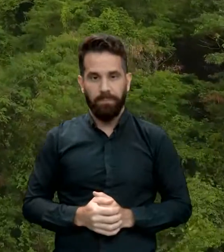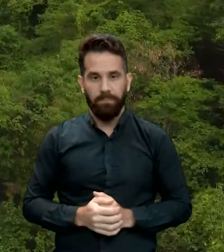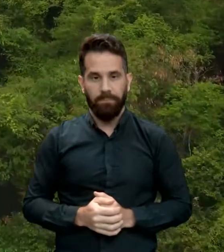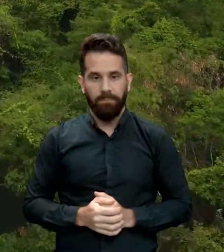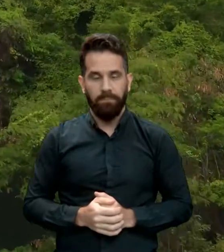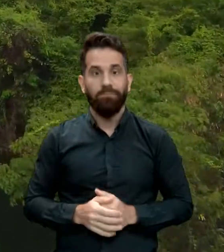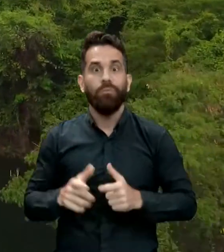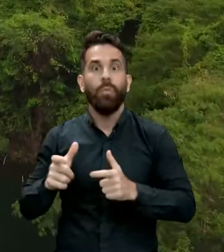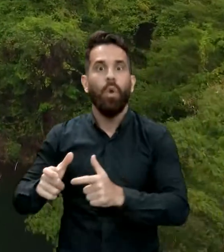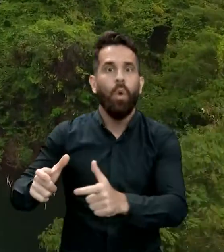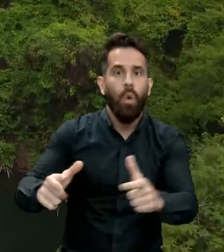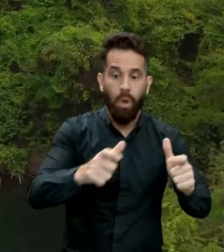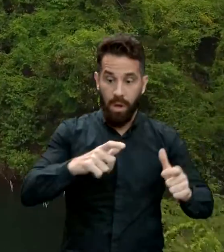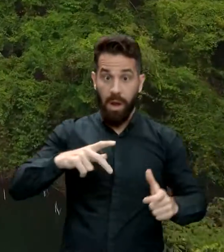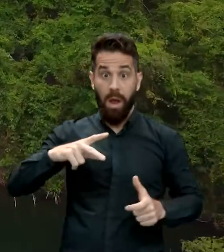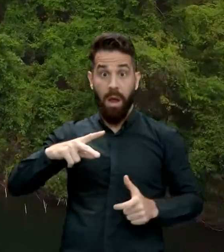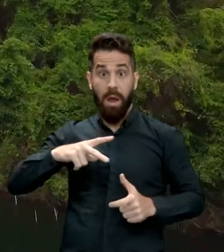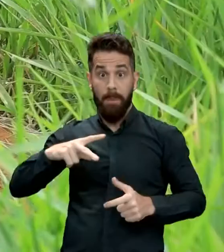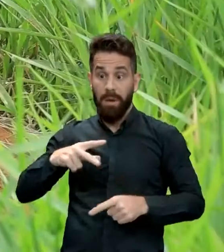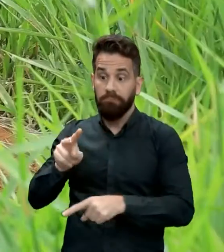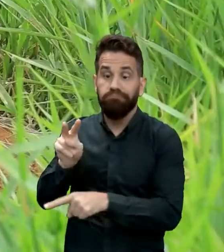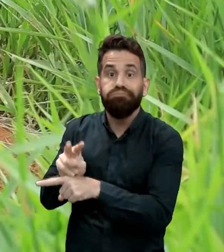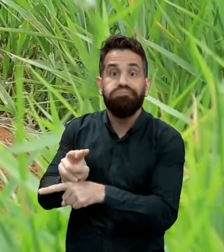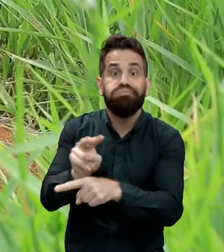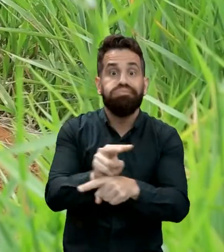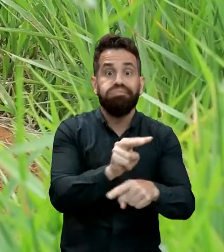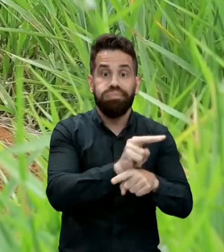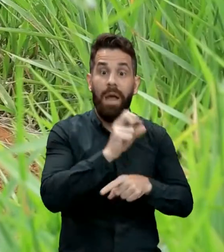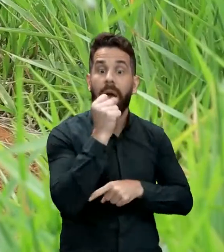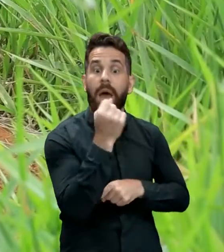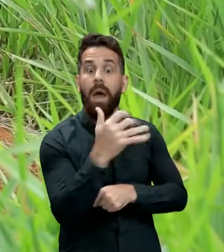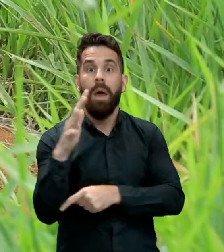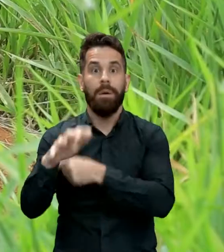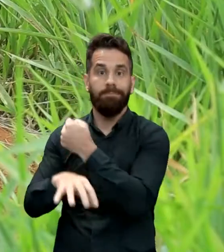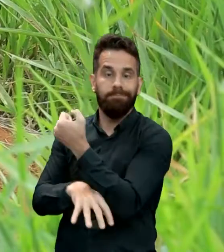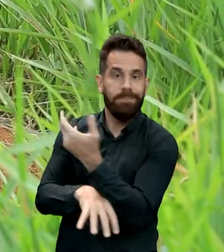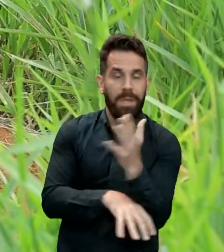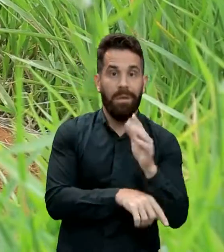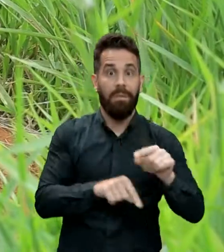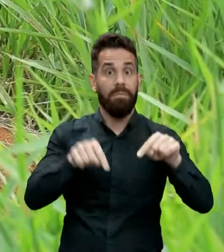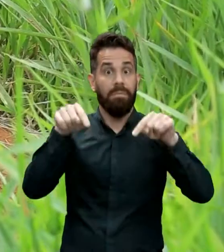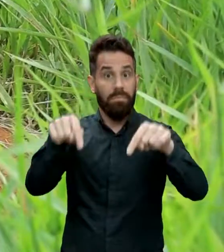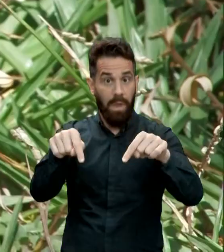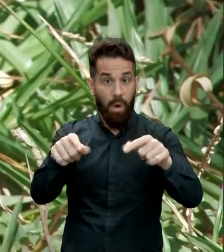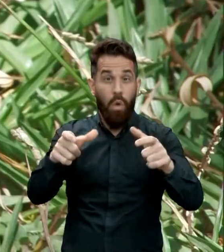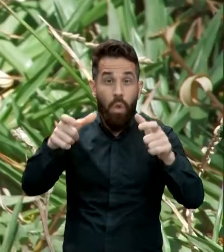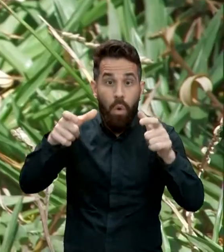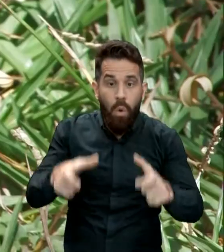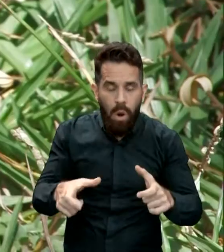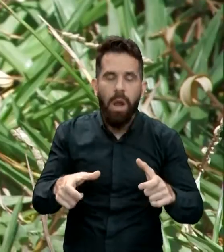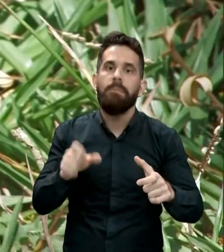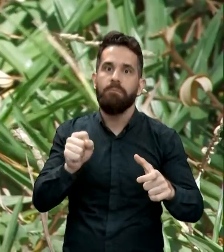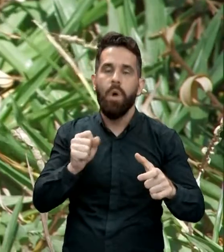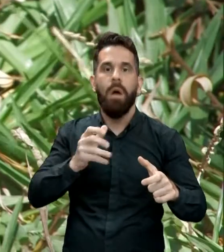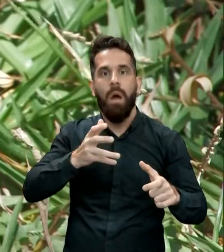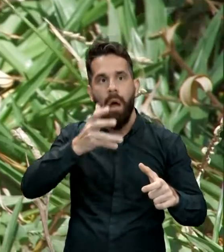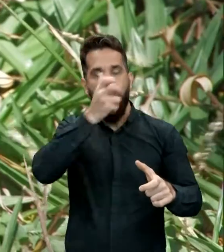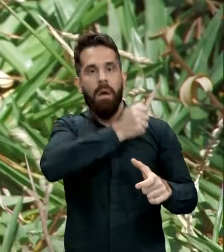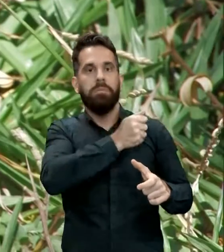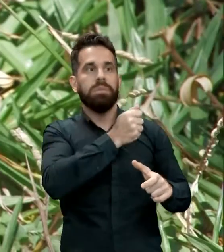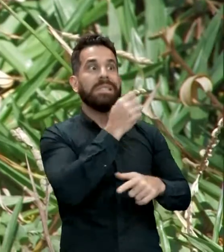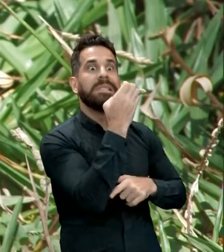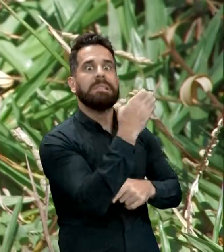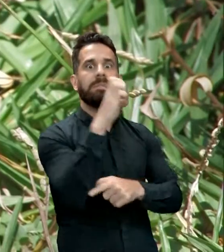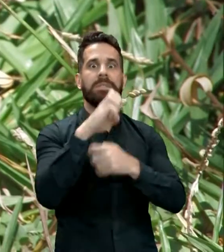as áreas de preservação ambiental dentro de terras privadas podem ser a chave para a conservação do serrado como aponta uma